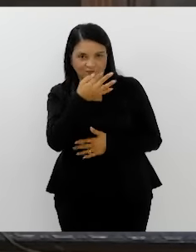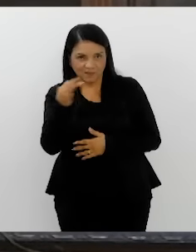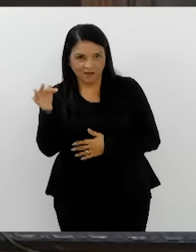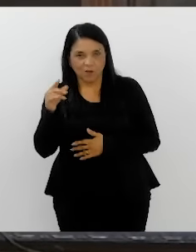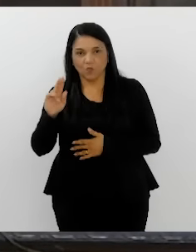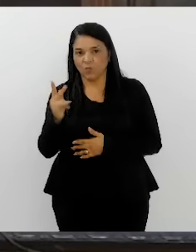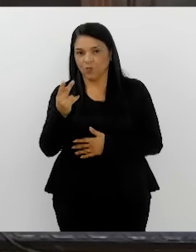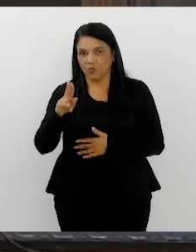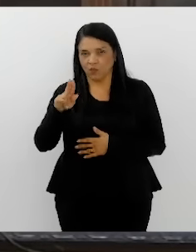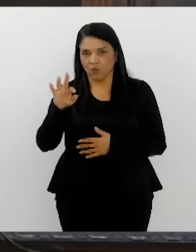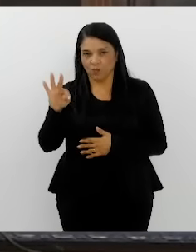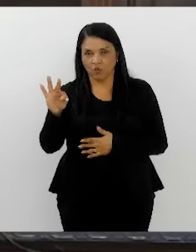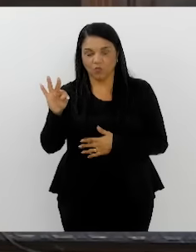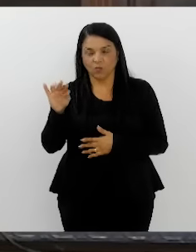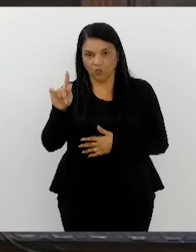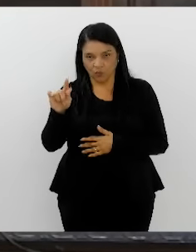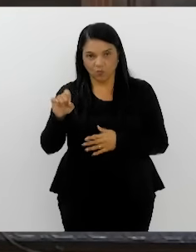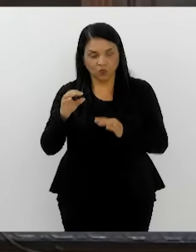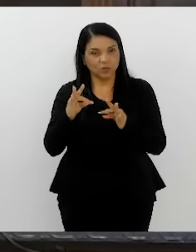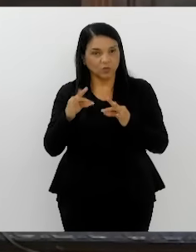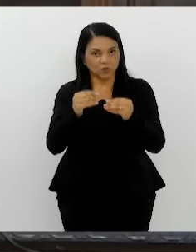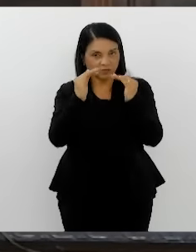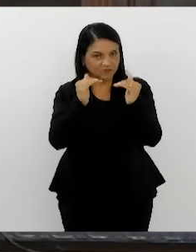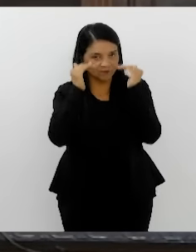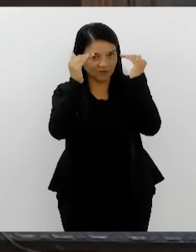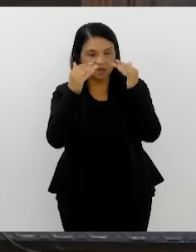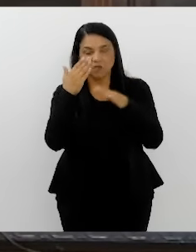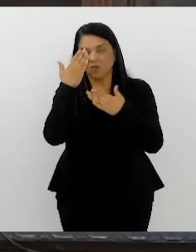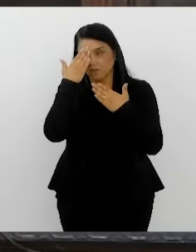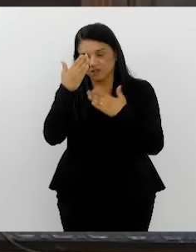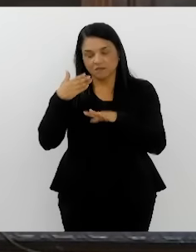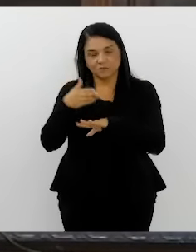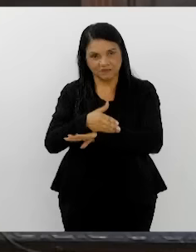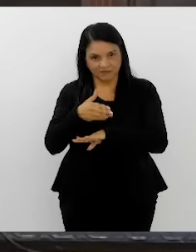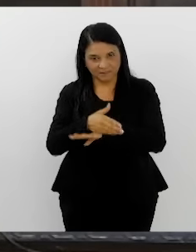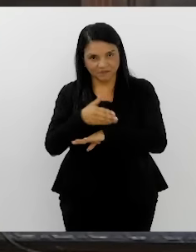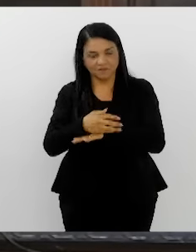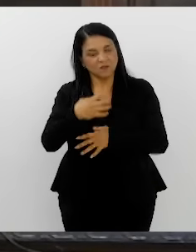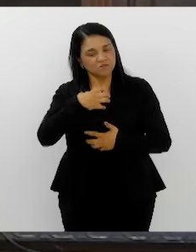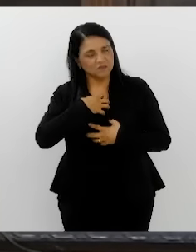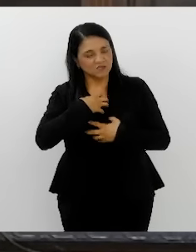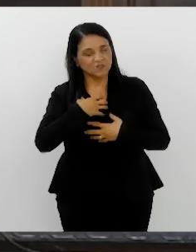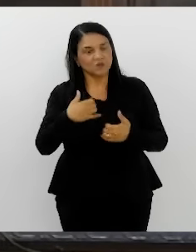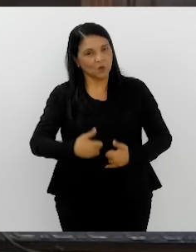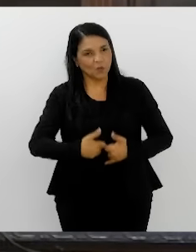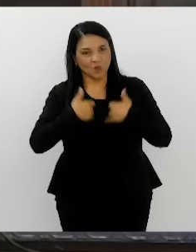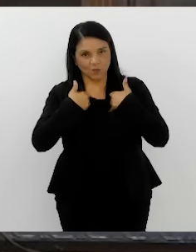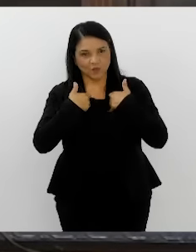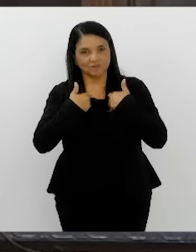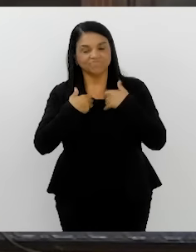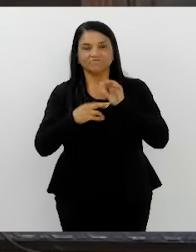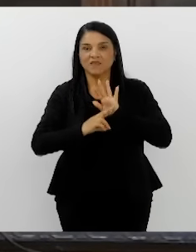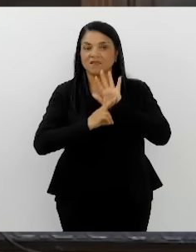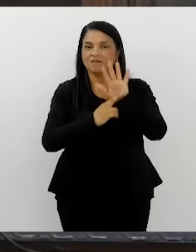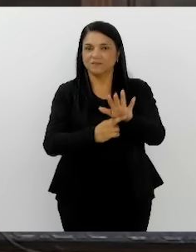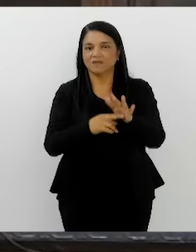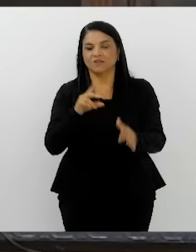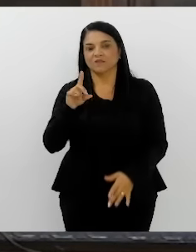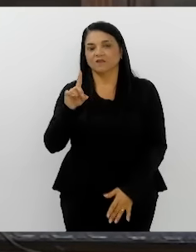autoridades. Senhoras e senhores, muito obrigado por ter vindo aqui. Eu me sinto muito honrado de estar representando o Monsenhor João Clar e muito alegre